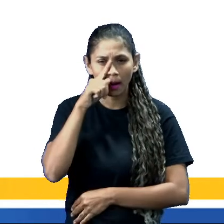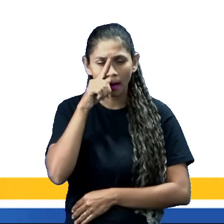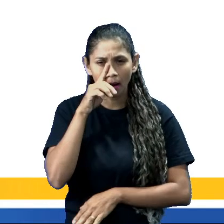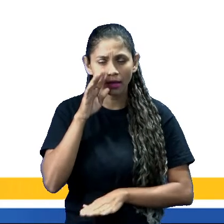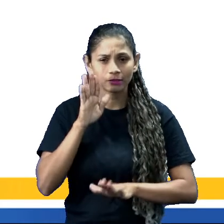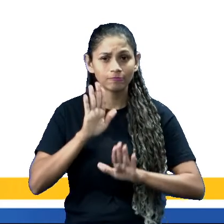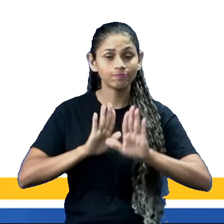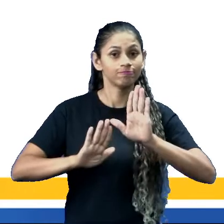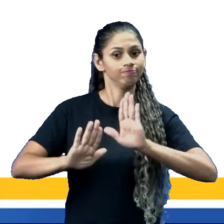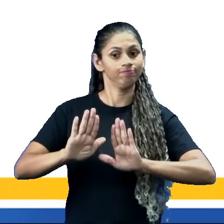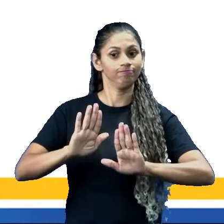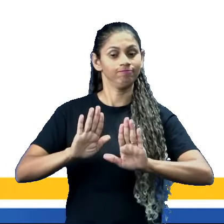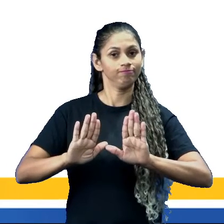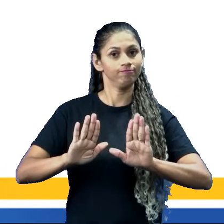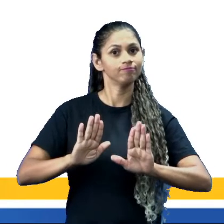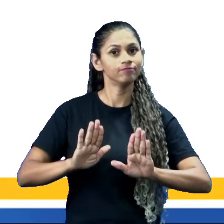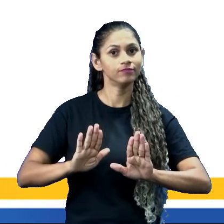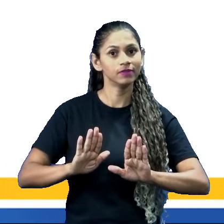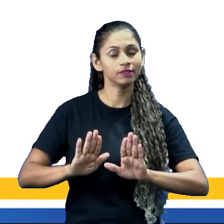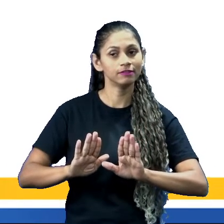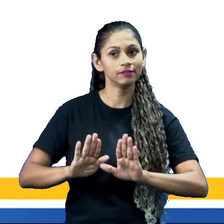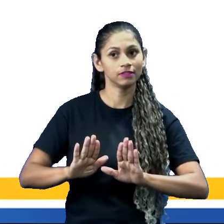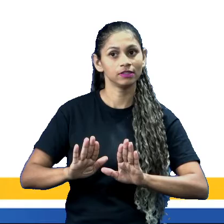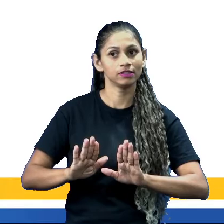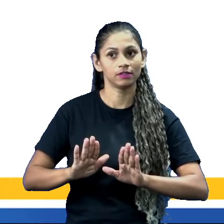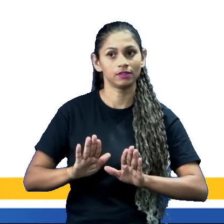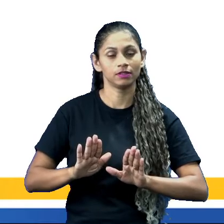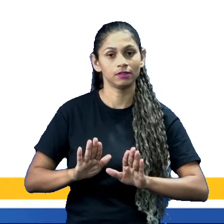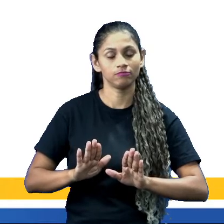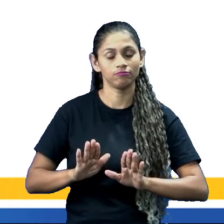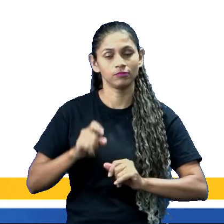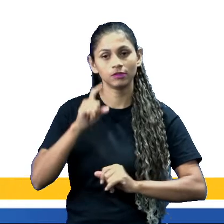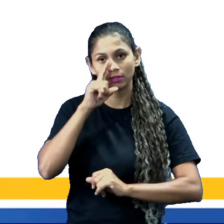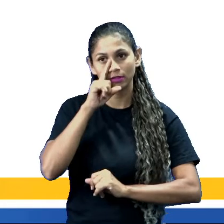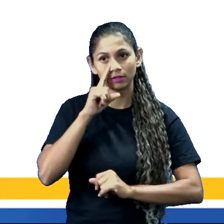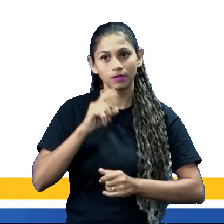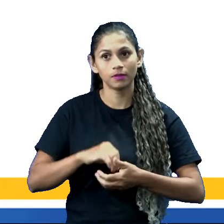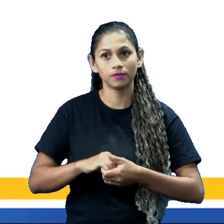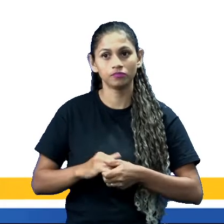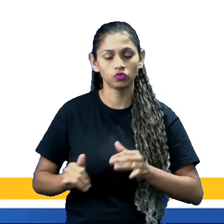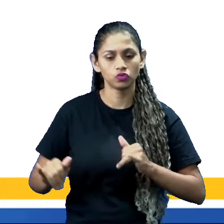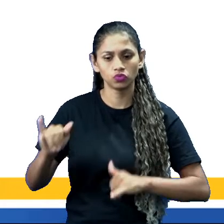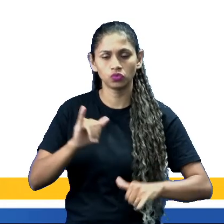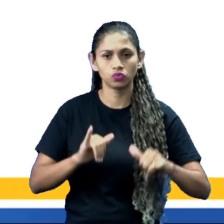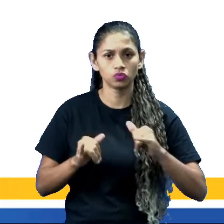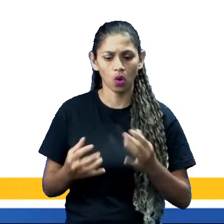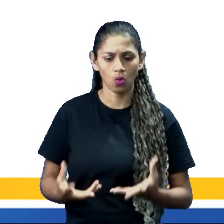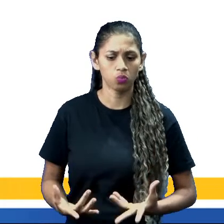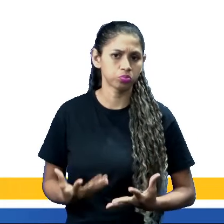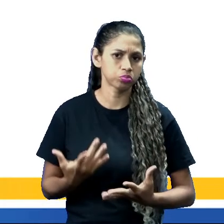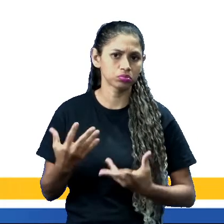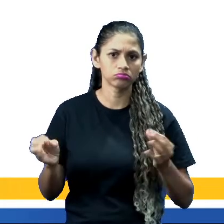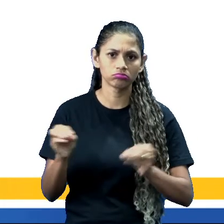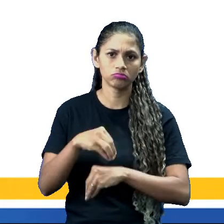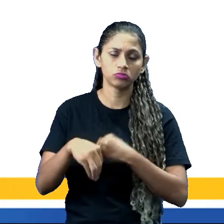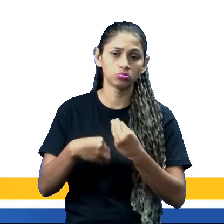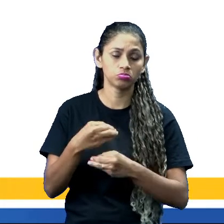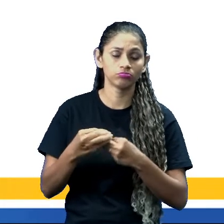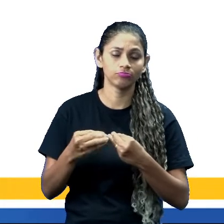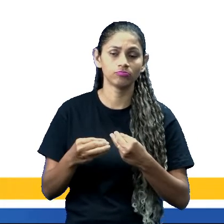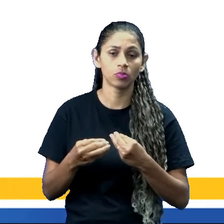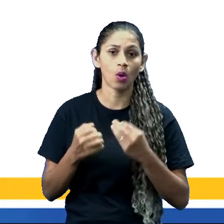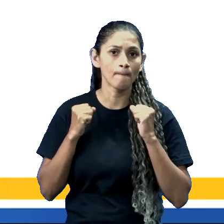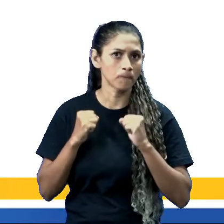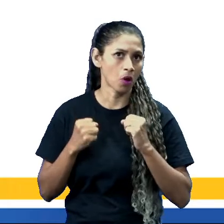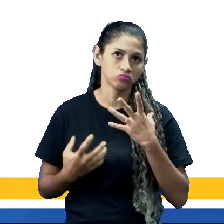produtos químicos, então evitar, né? Se a gente sabe que os produtos químicos entre si, né, reagem, causam ali, por exemplo, uma explosão, evitar